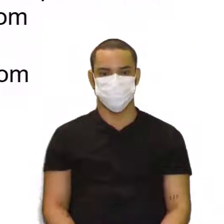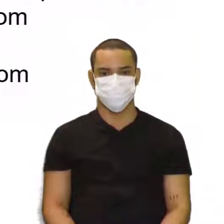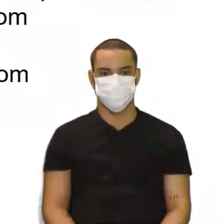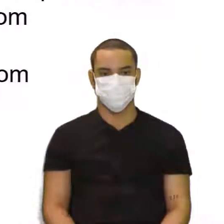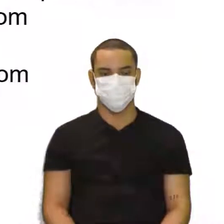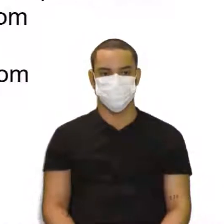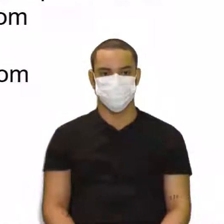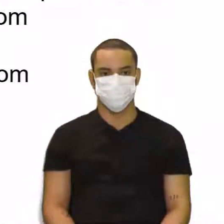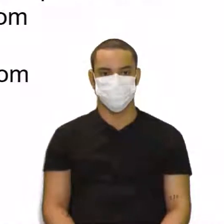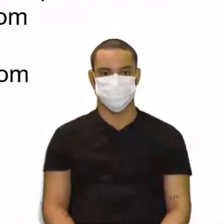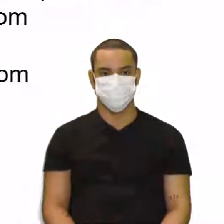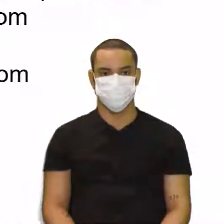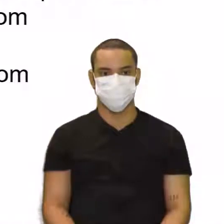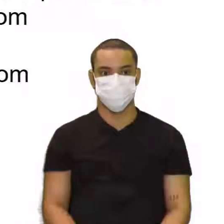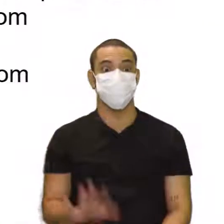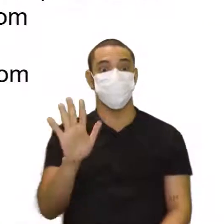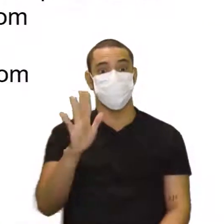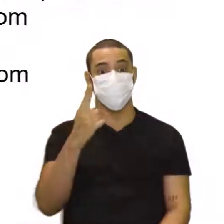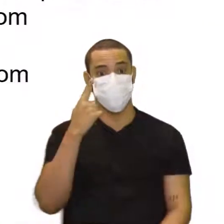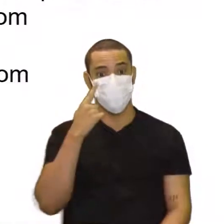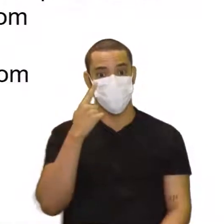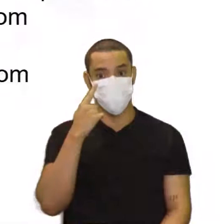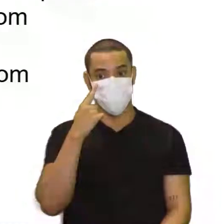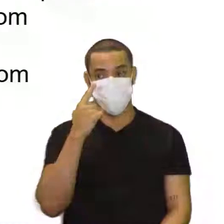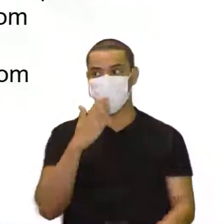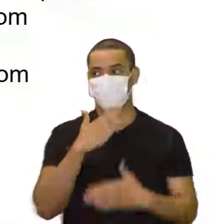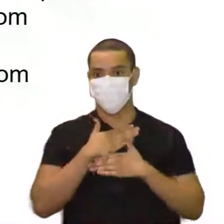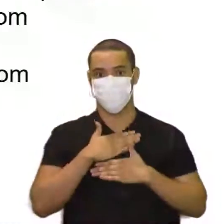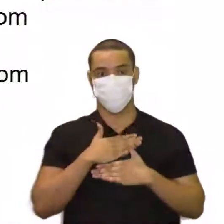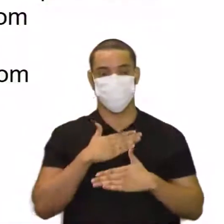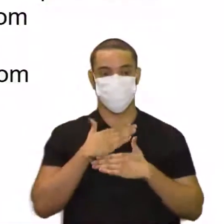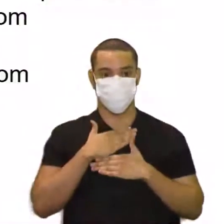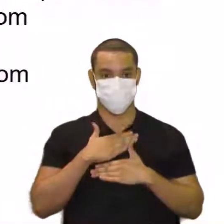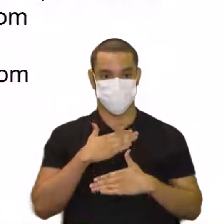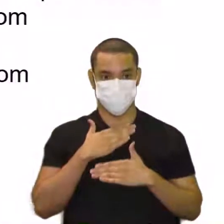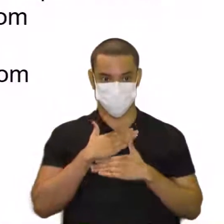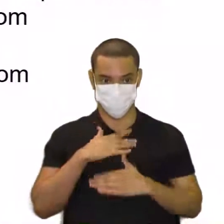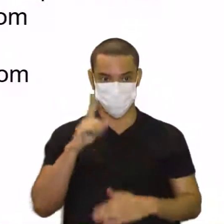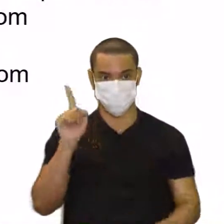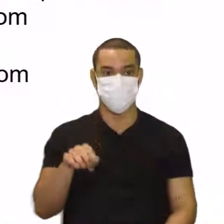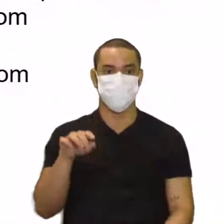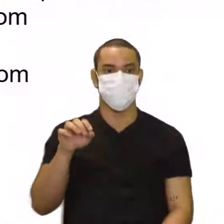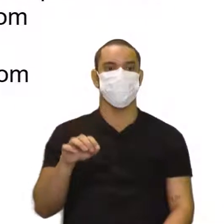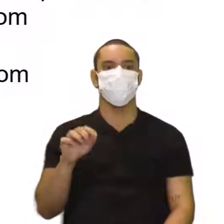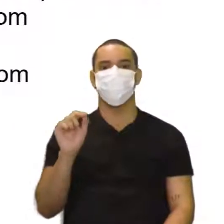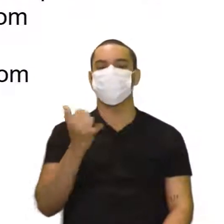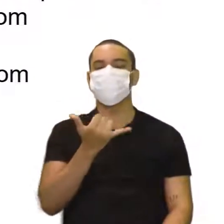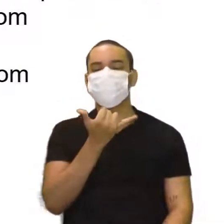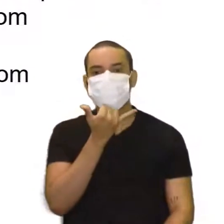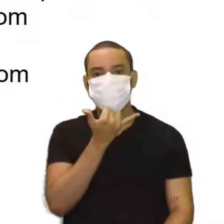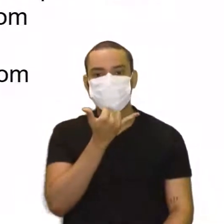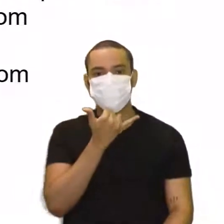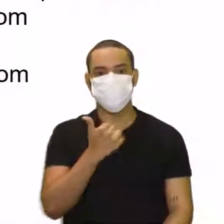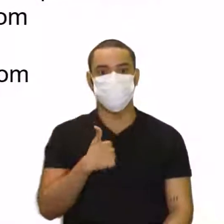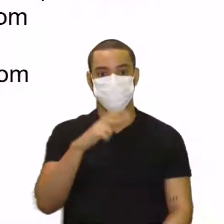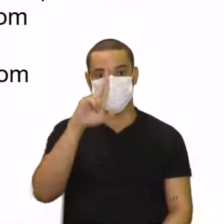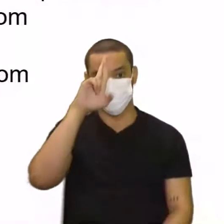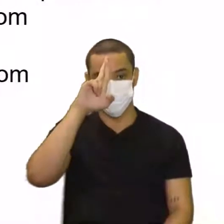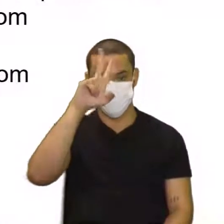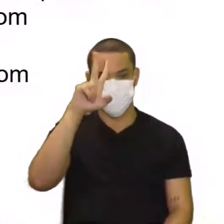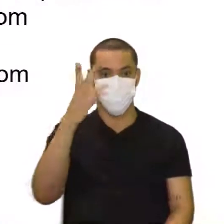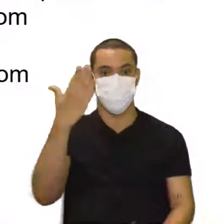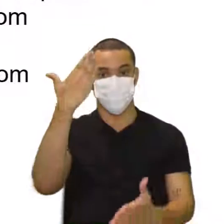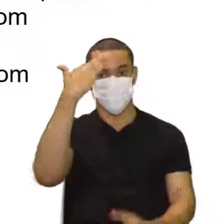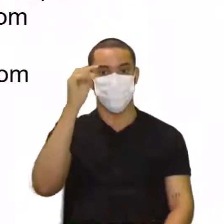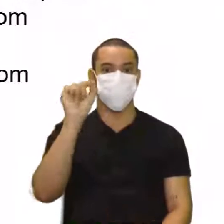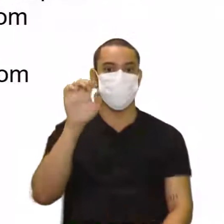Nós vamos ficar assim, galerinha, olha só. Esquerda, aqui no caso, eu me confundi, é a espira, ok?